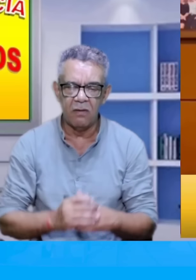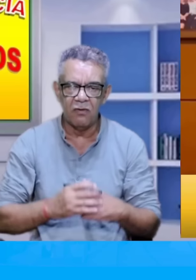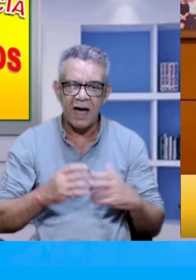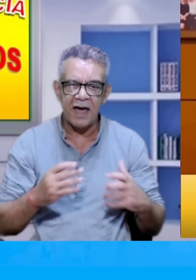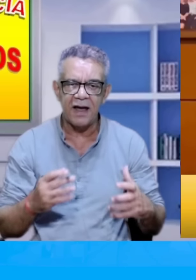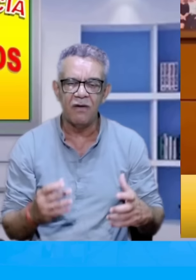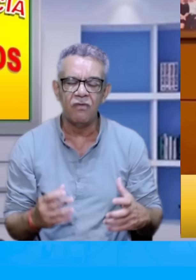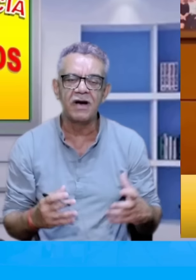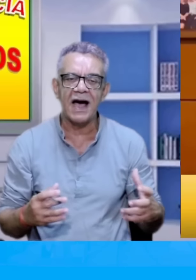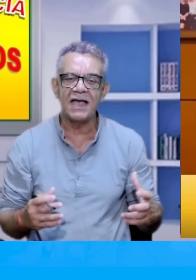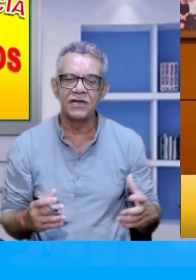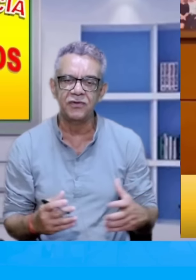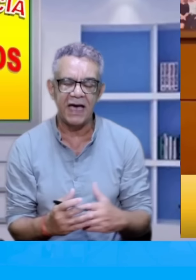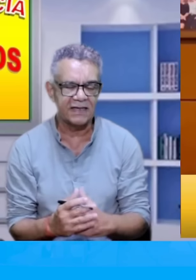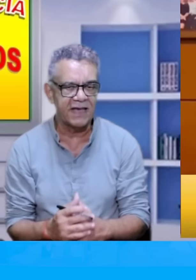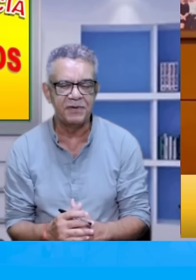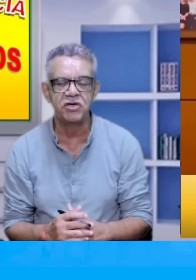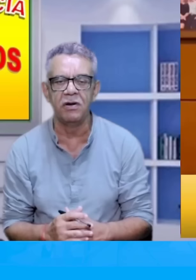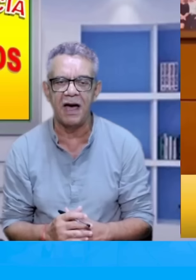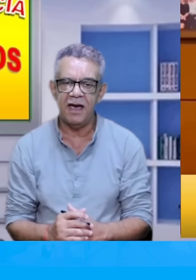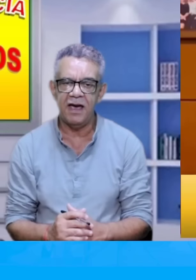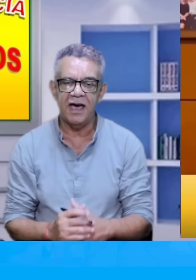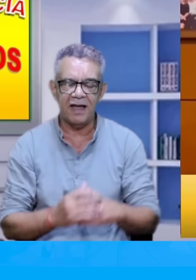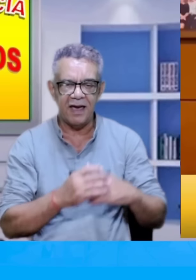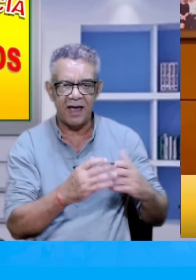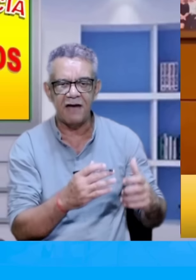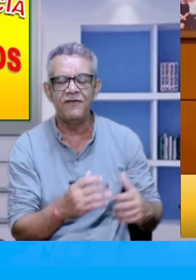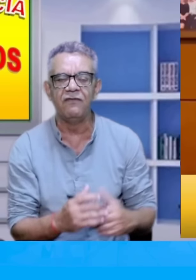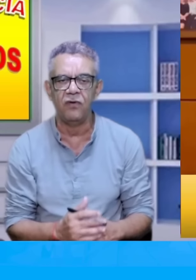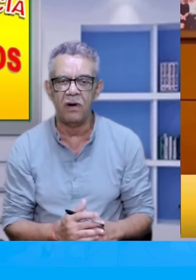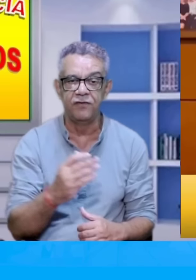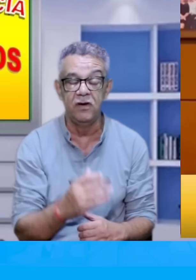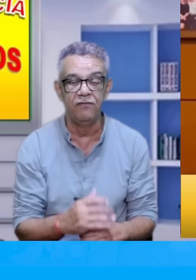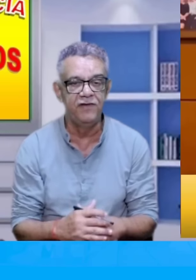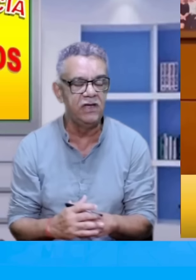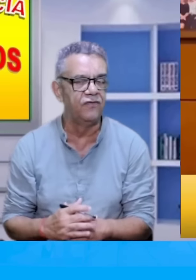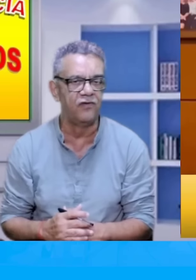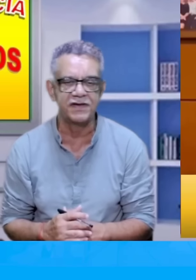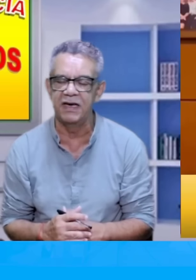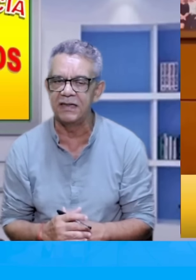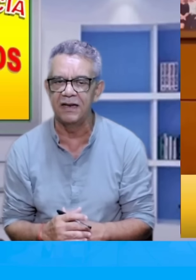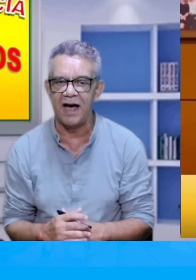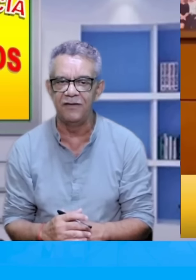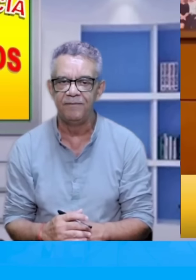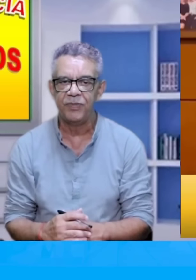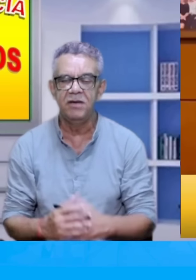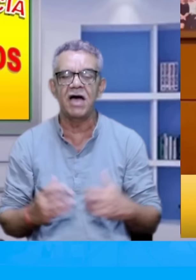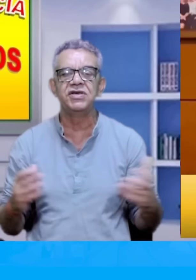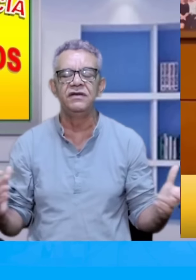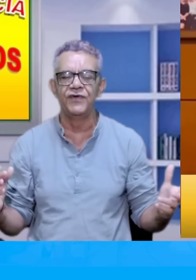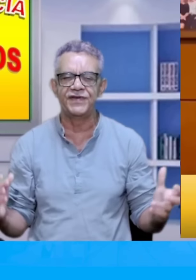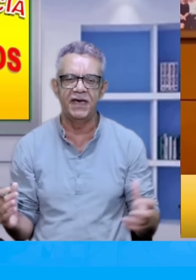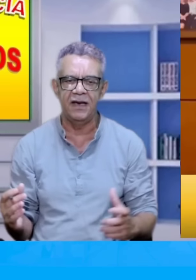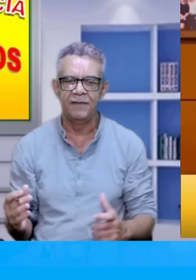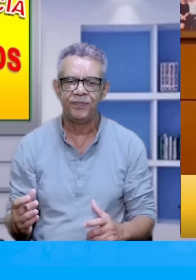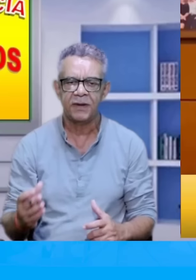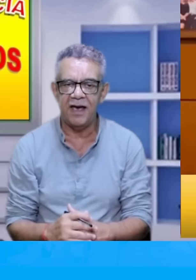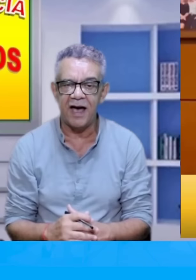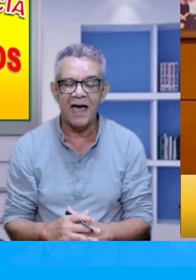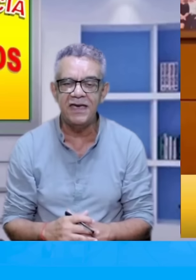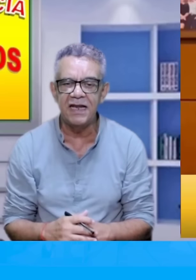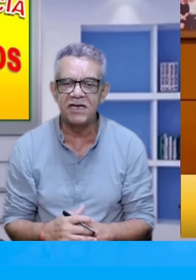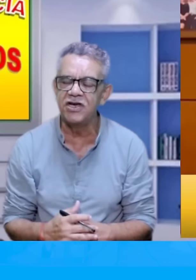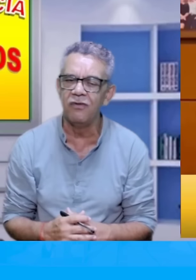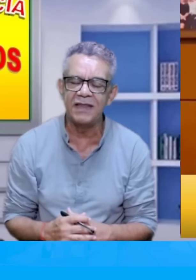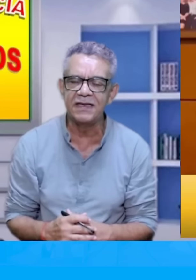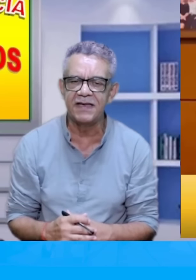como era um caso excepcional, ela era a favor que o vídeo fosse retirado. Imagine você.